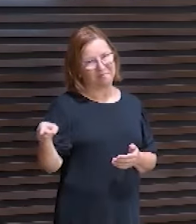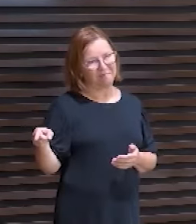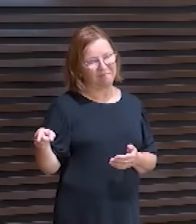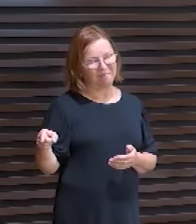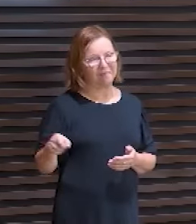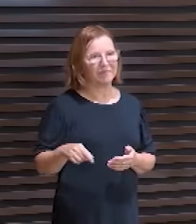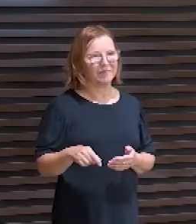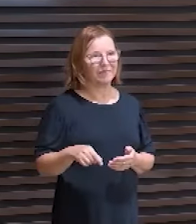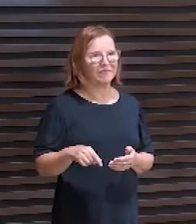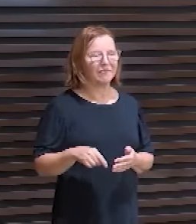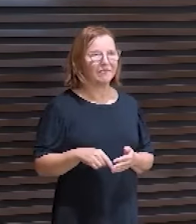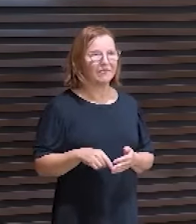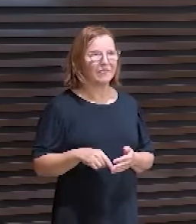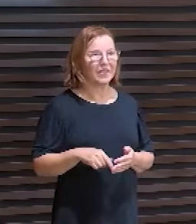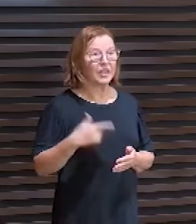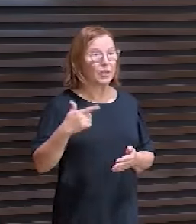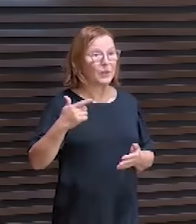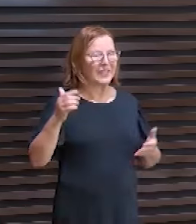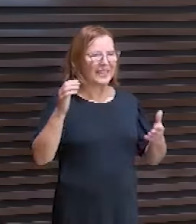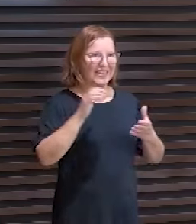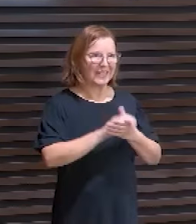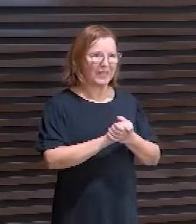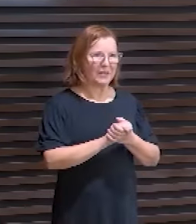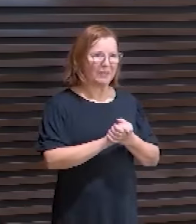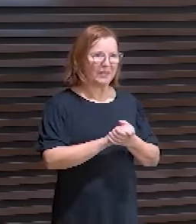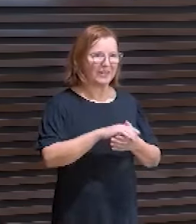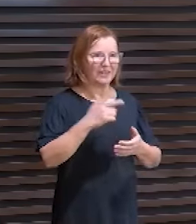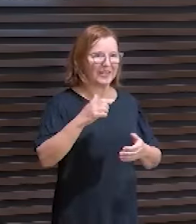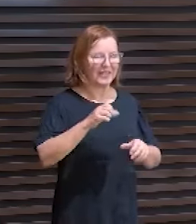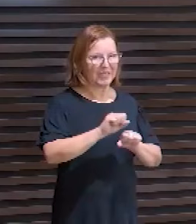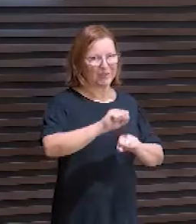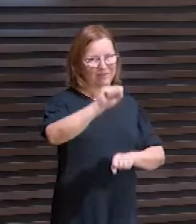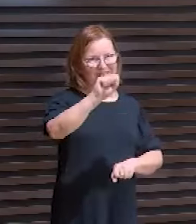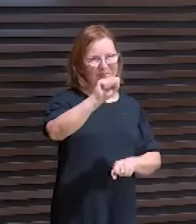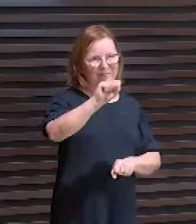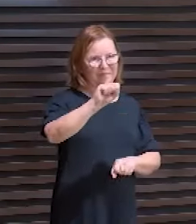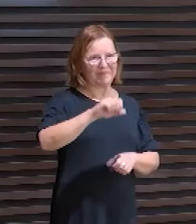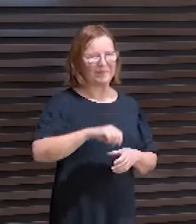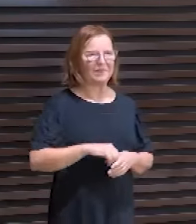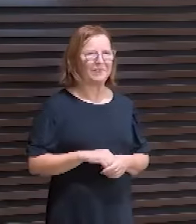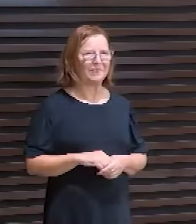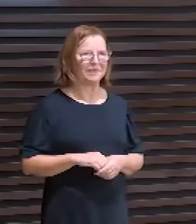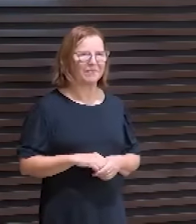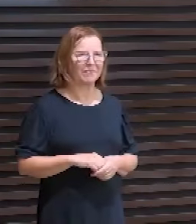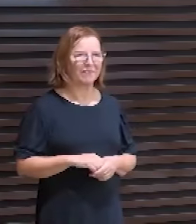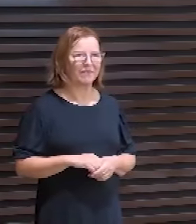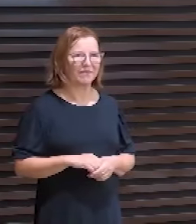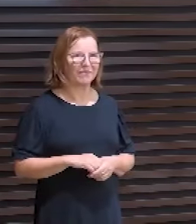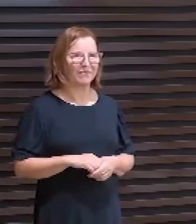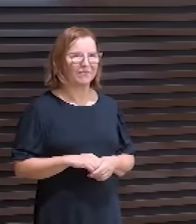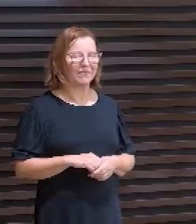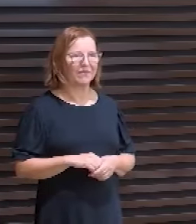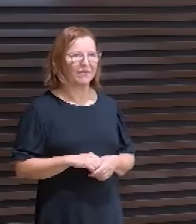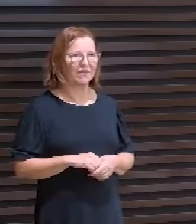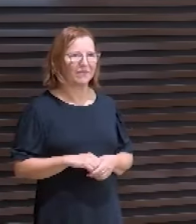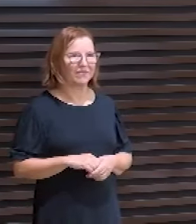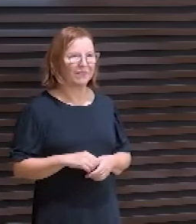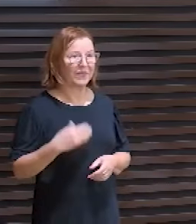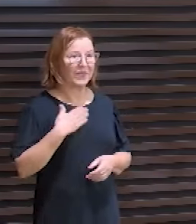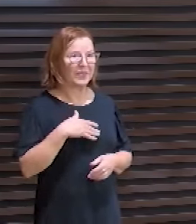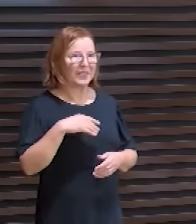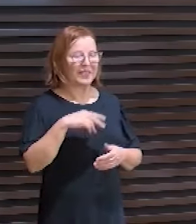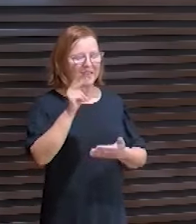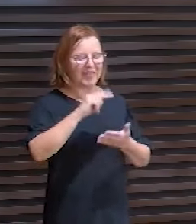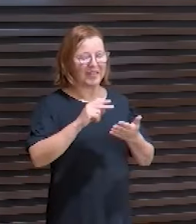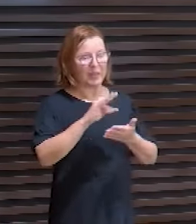amados não há casamento sem solução eu gostaria de ler um texto aqui com vocês que não